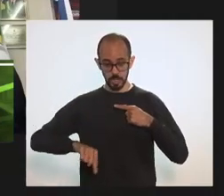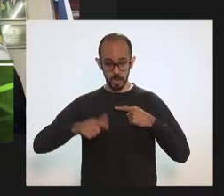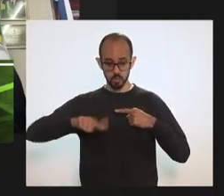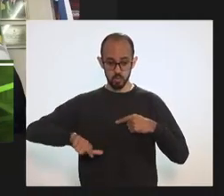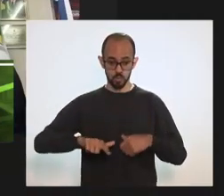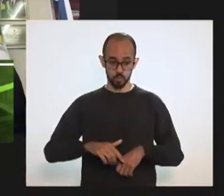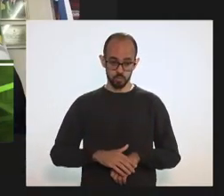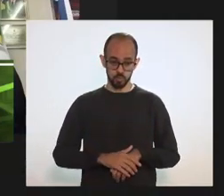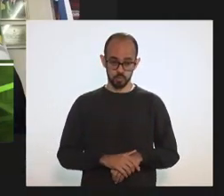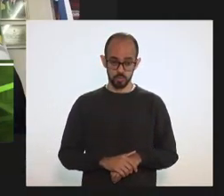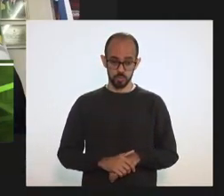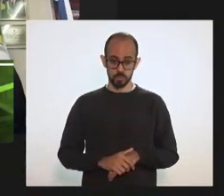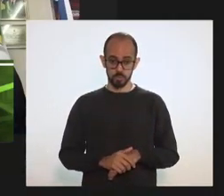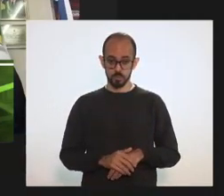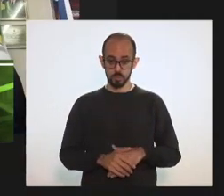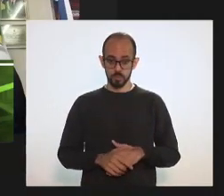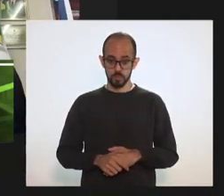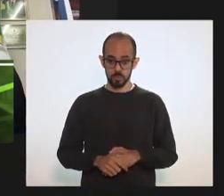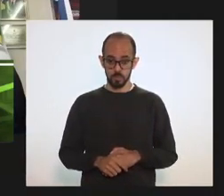1.